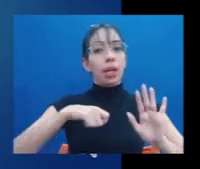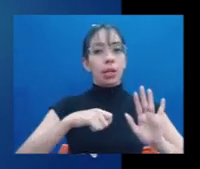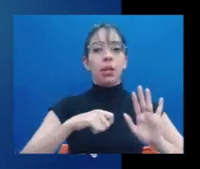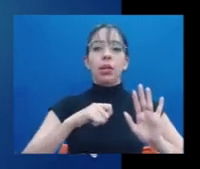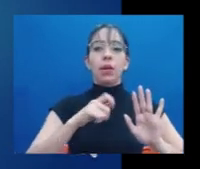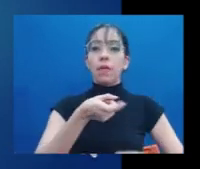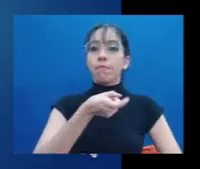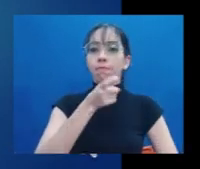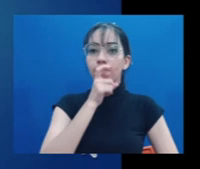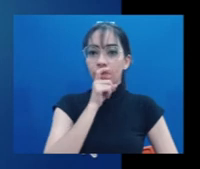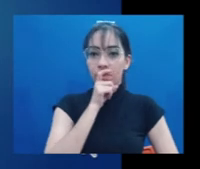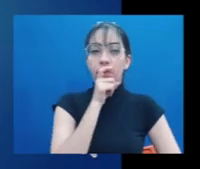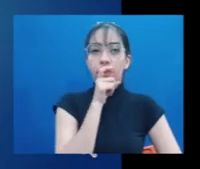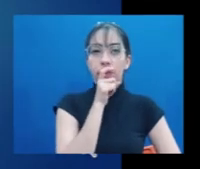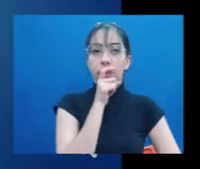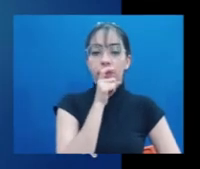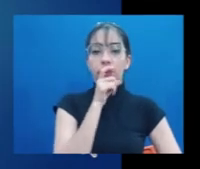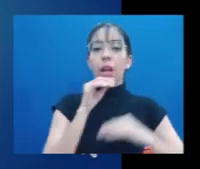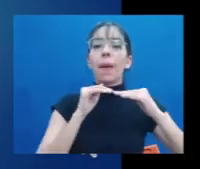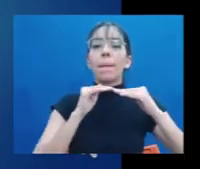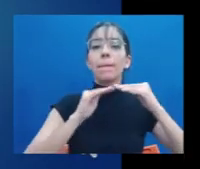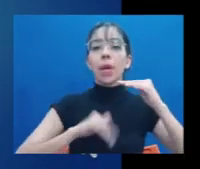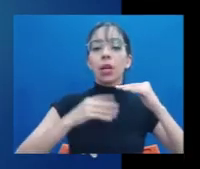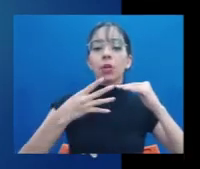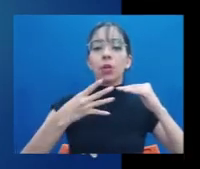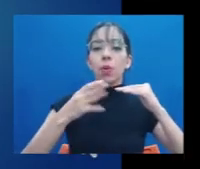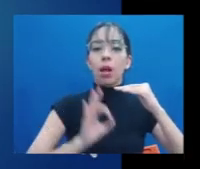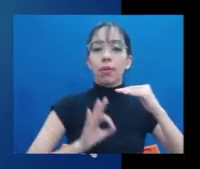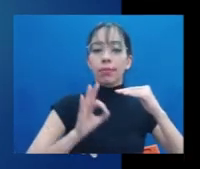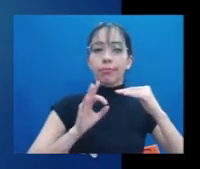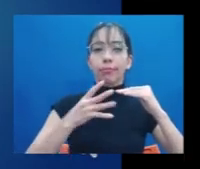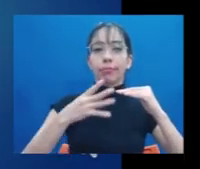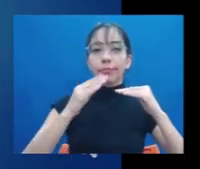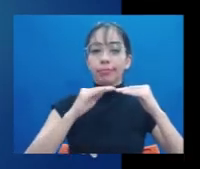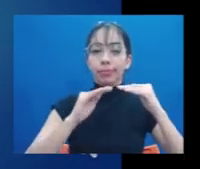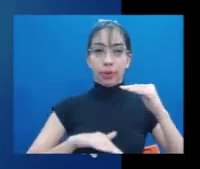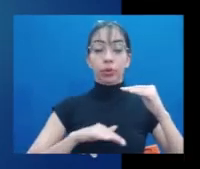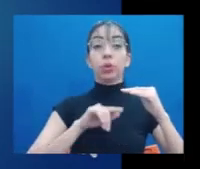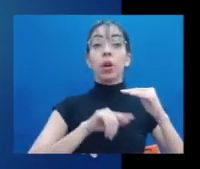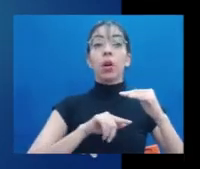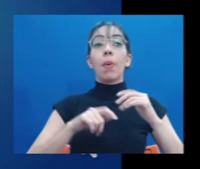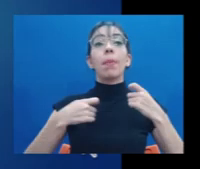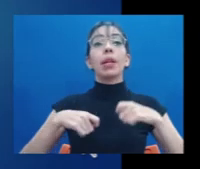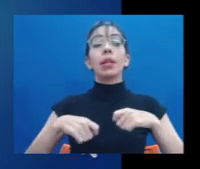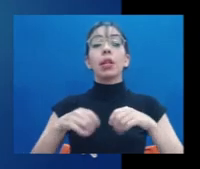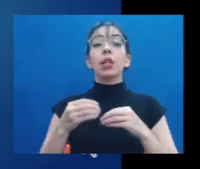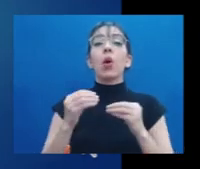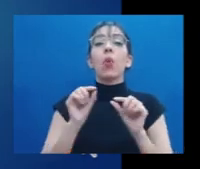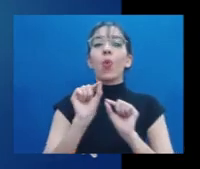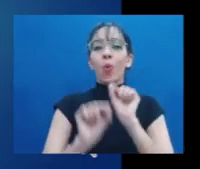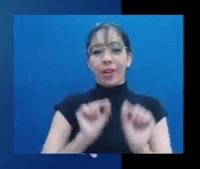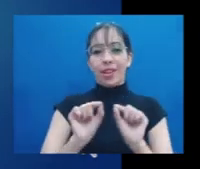armários, eles têm toda uma característica e são fabricados aí com chapa de ácido de carbono, tudo isso visando a segurança daquele produto que está